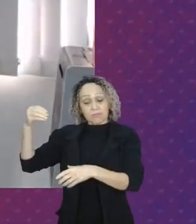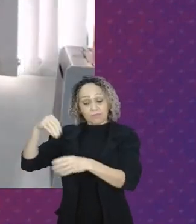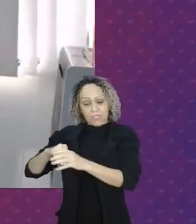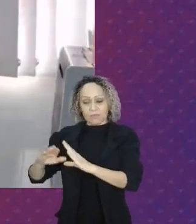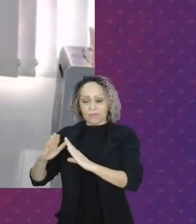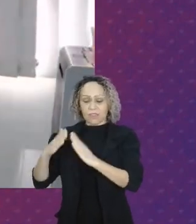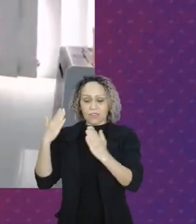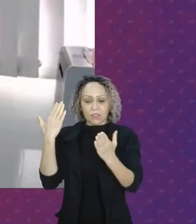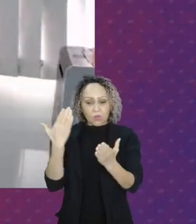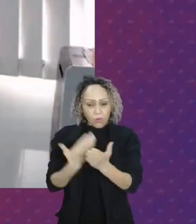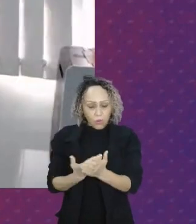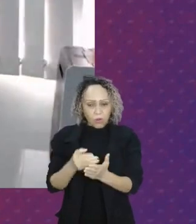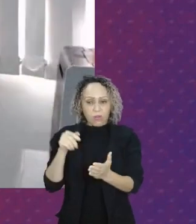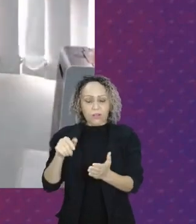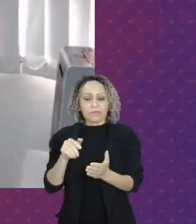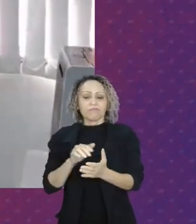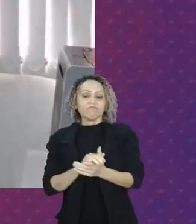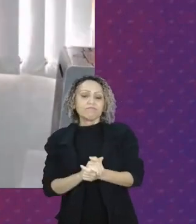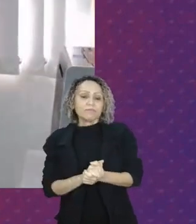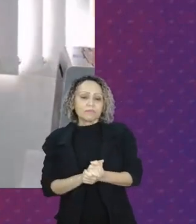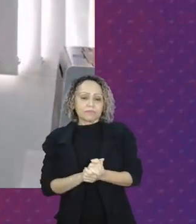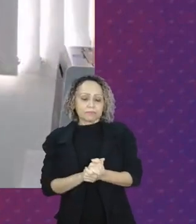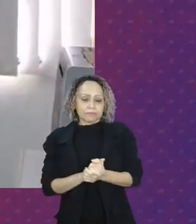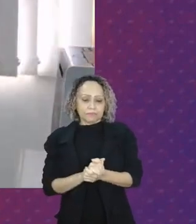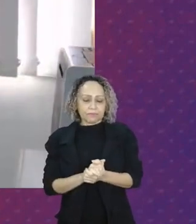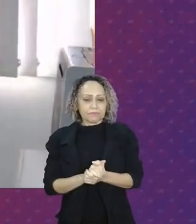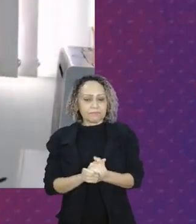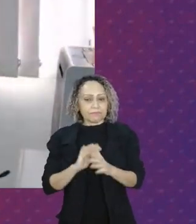escolar, mas